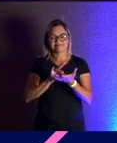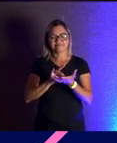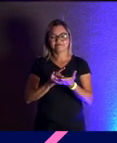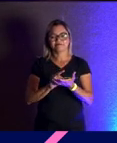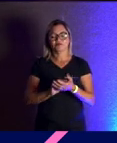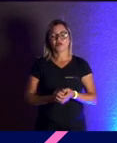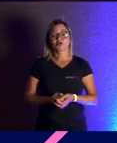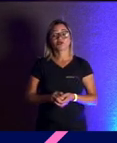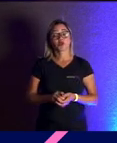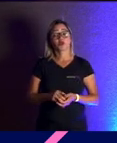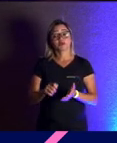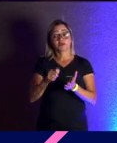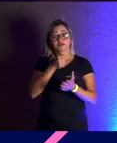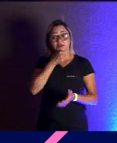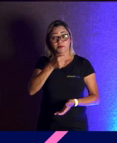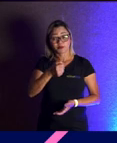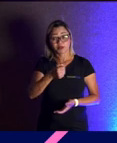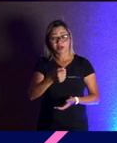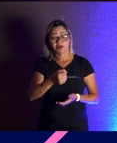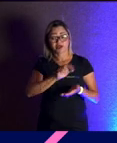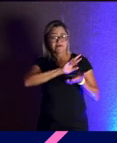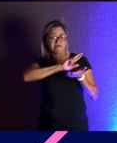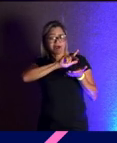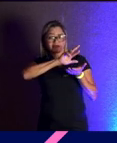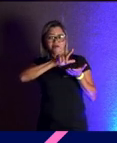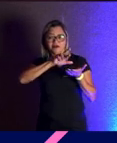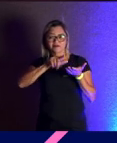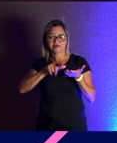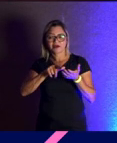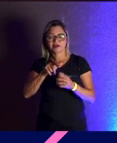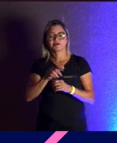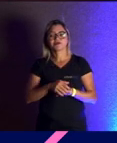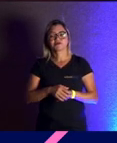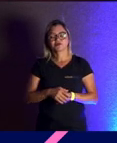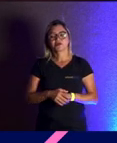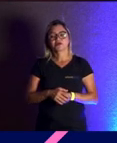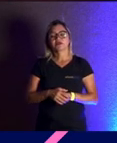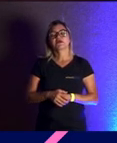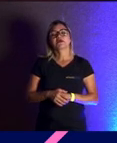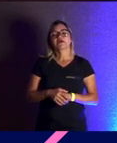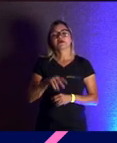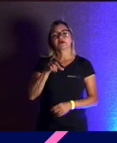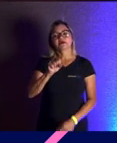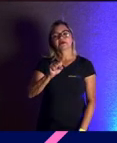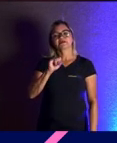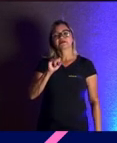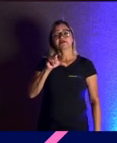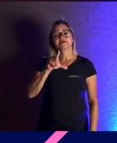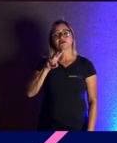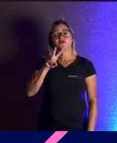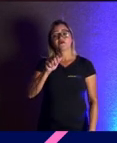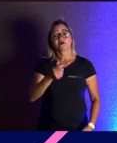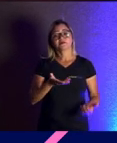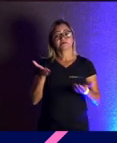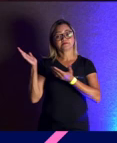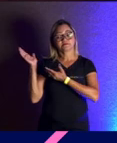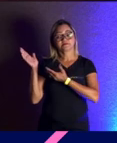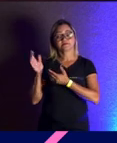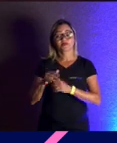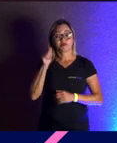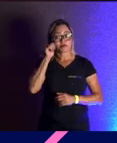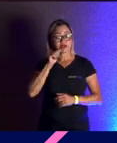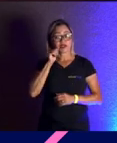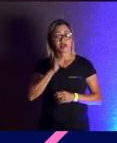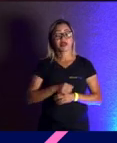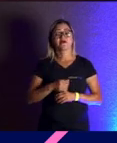conta, né, com reportagens preliminares, que são os vários casos, essa aqui é a fundamental 2, que foi